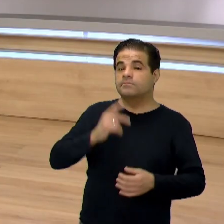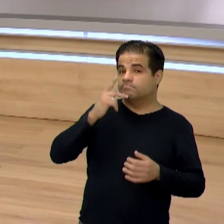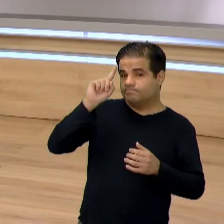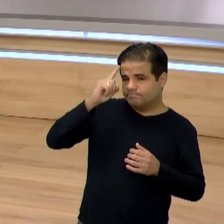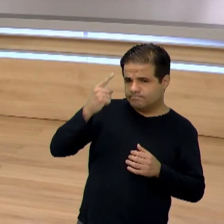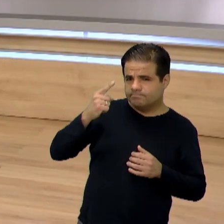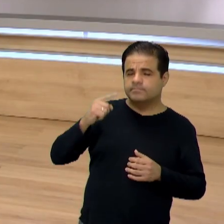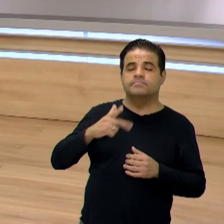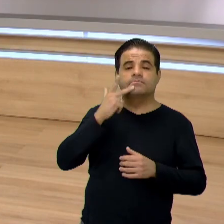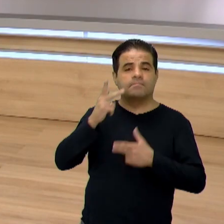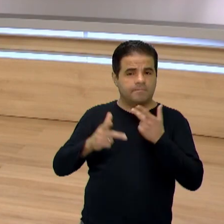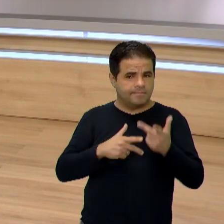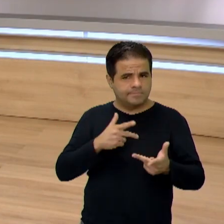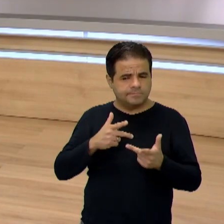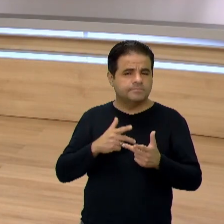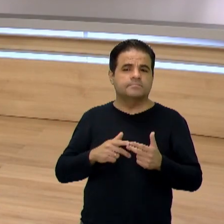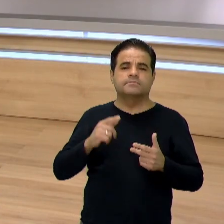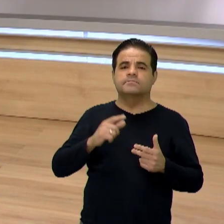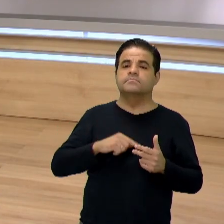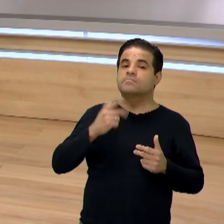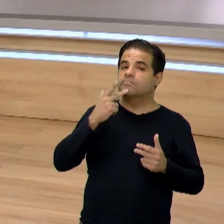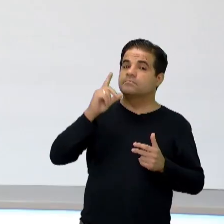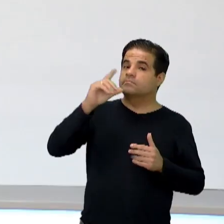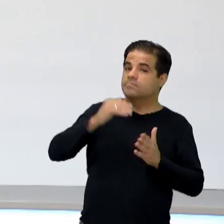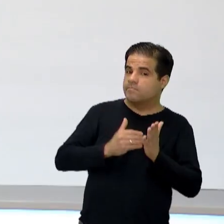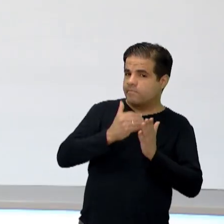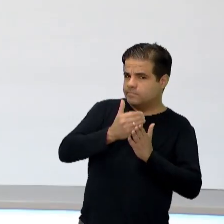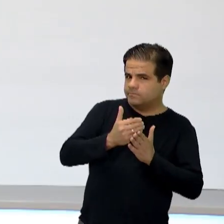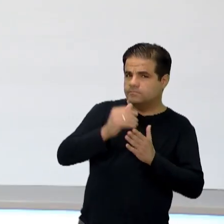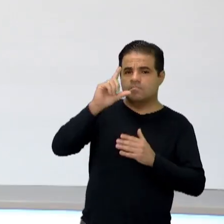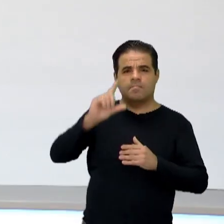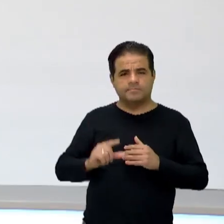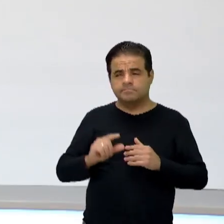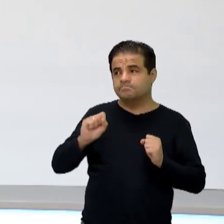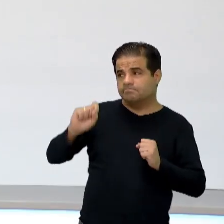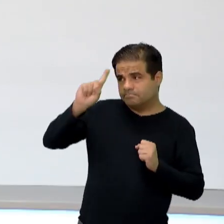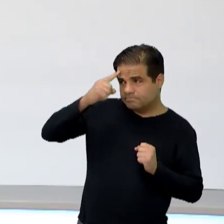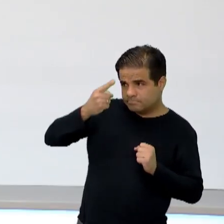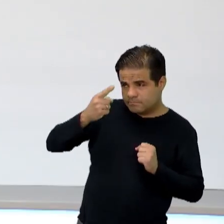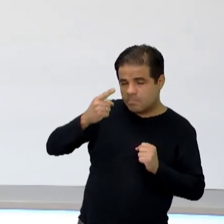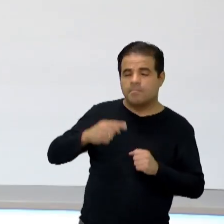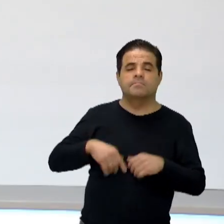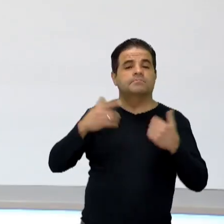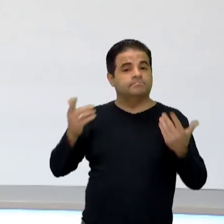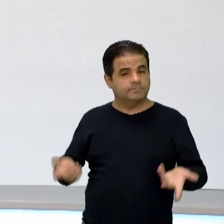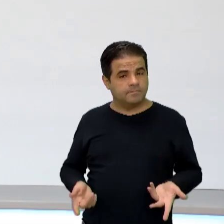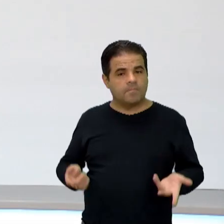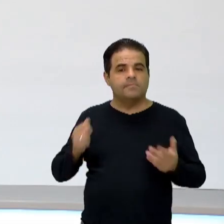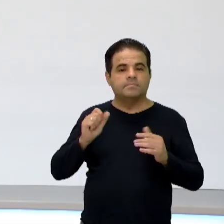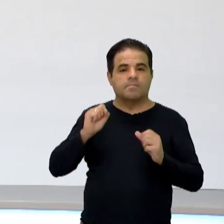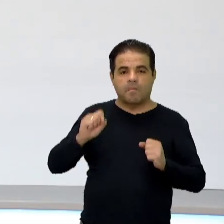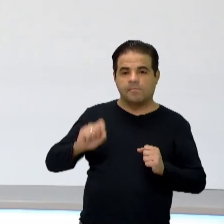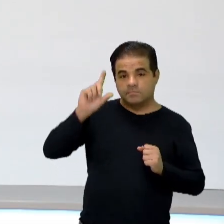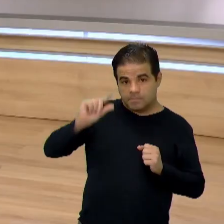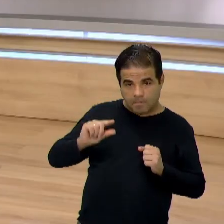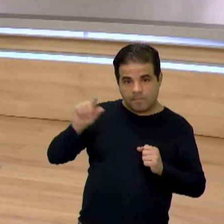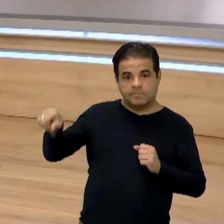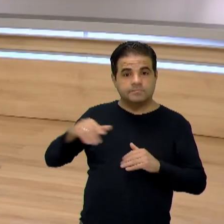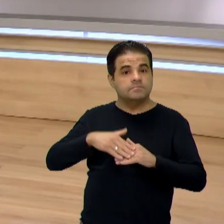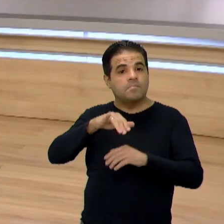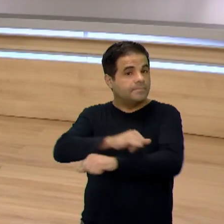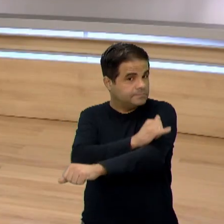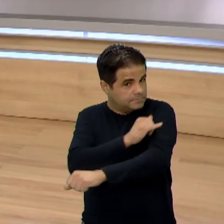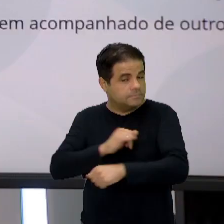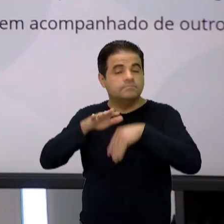de mais, aí tem uma opção que tem menos. Será que causaria dúvida? Pode causar dúvida, né? Porque ele fala que o açaí é menos calórico e lá ele está falando mais